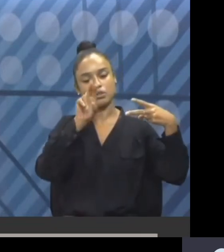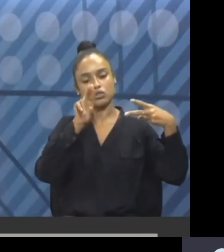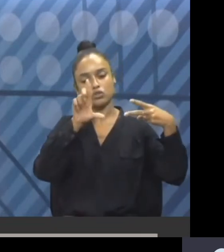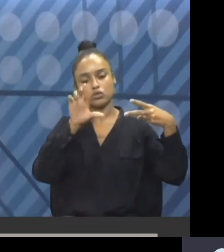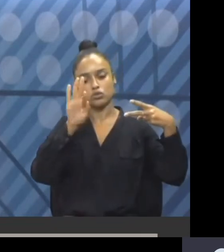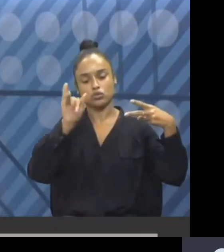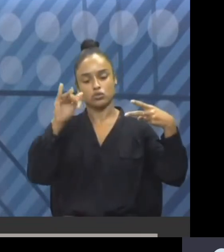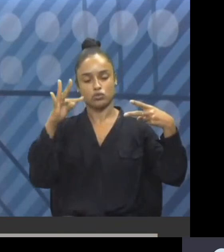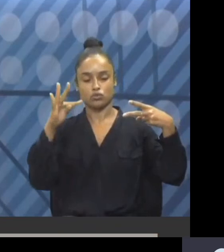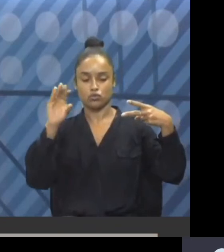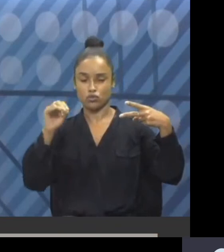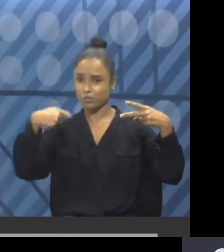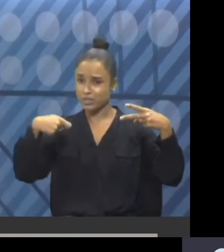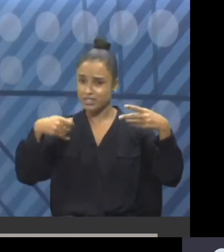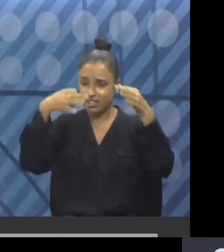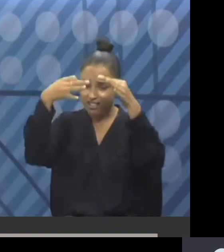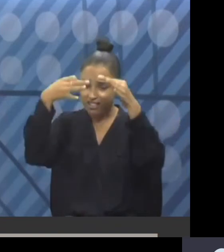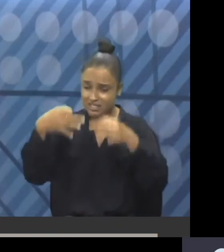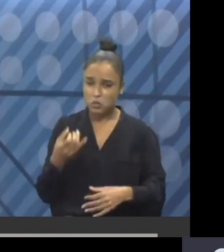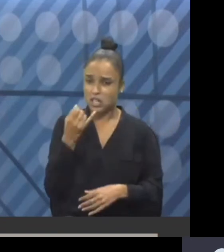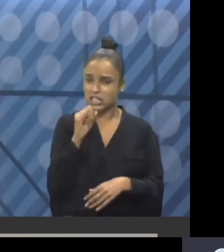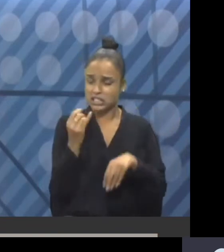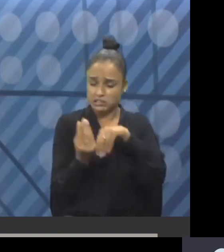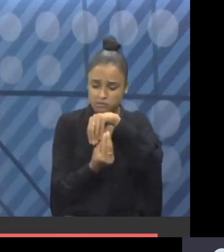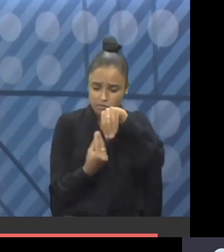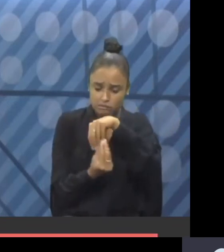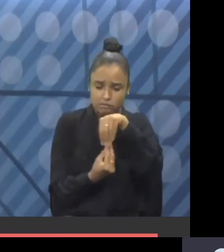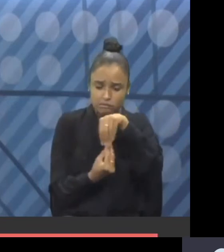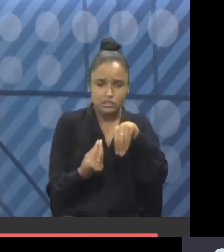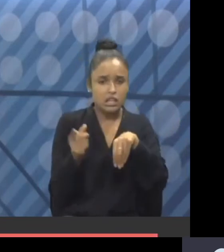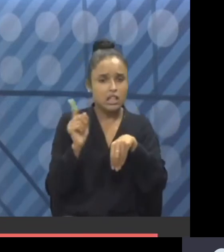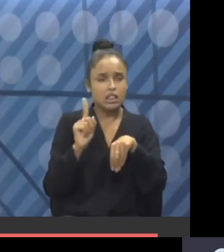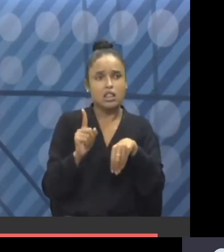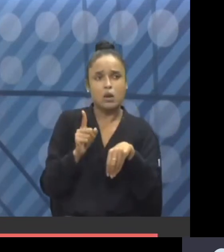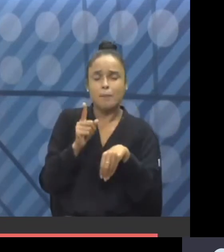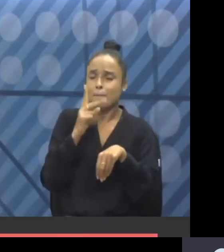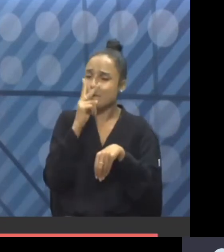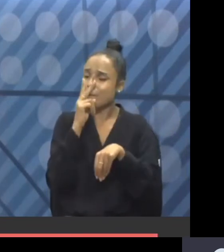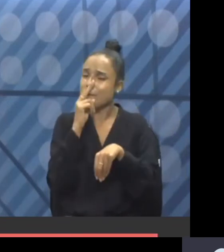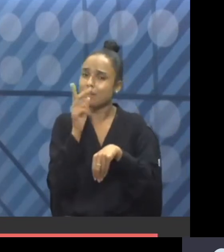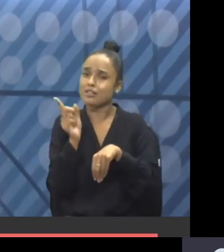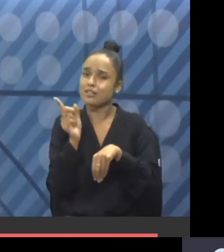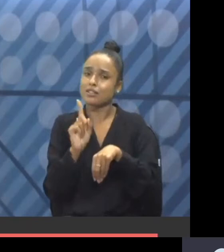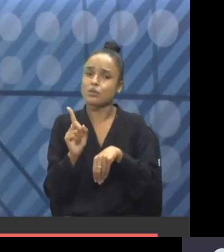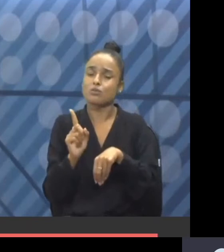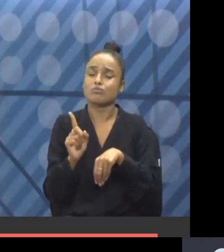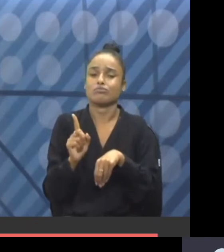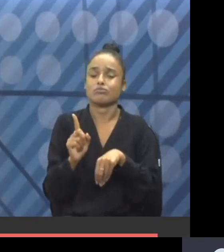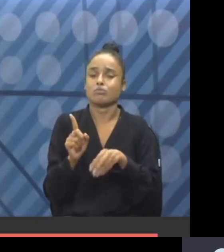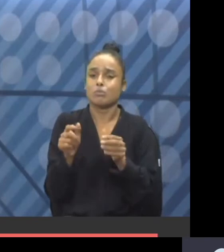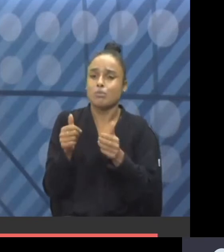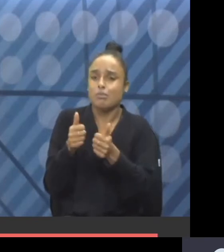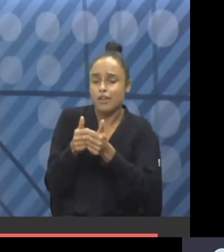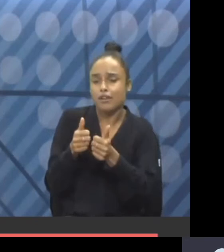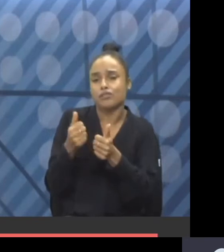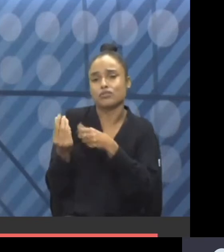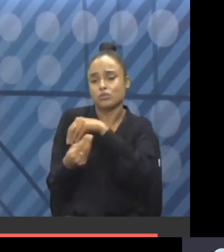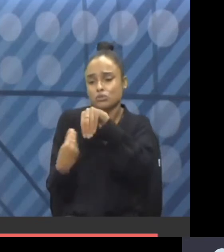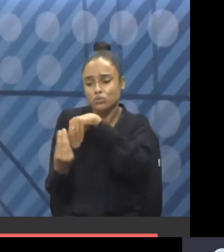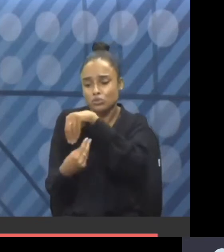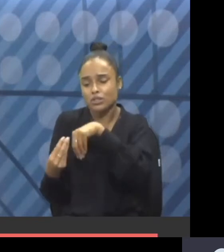se ela não estiver na concentração certa, se ela não estiver muito próxima à saturação, ela vai dificultar um pouco a visualização do